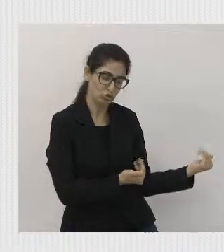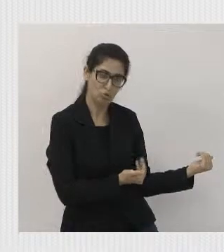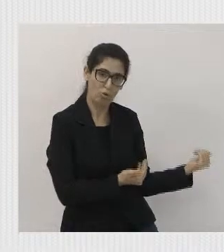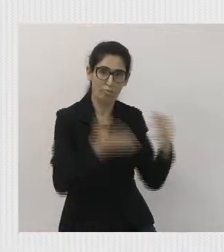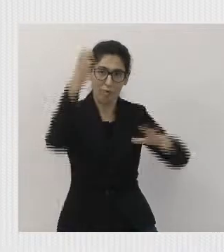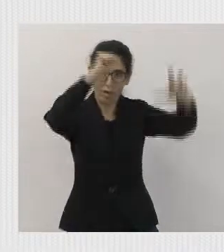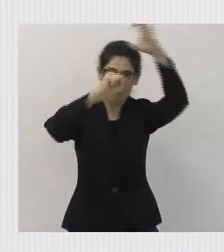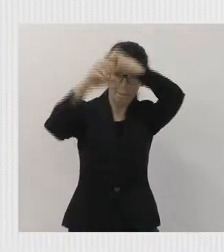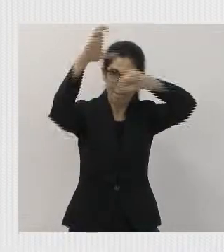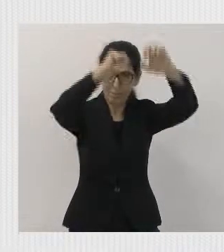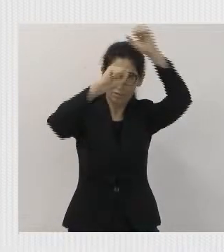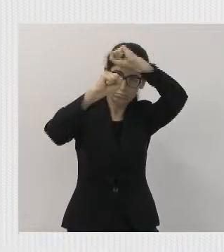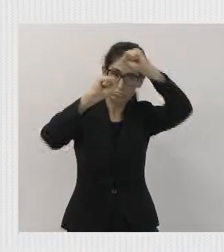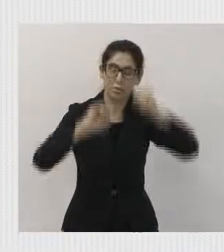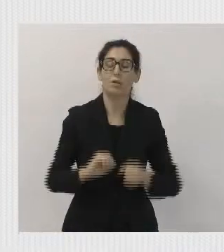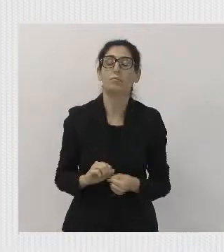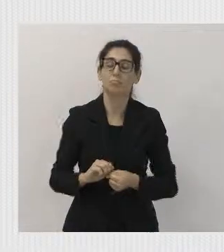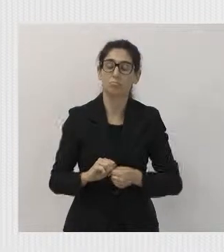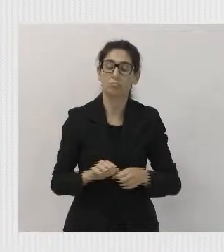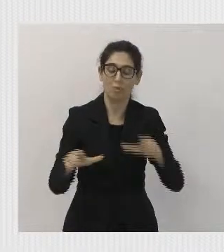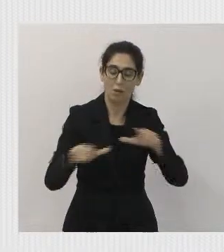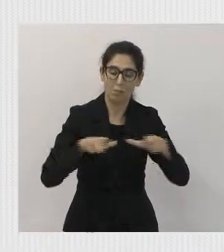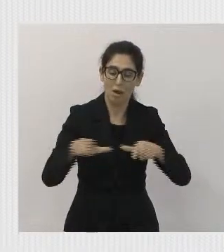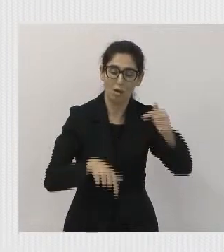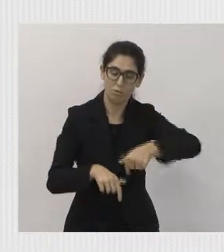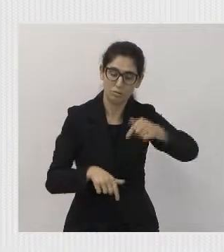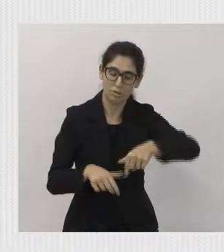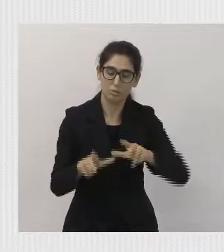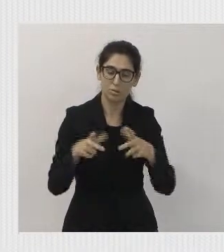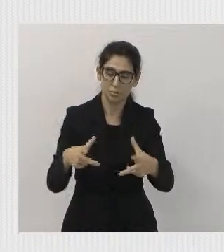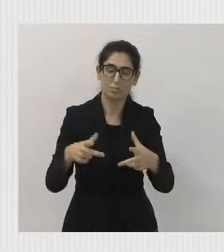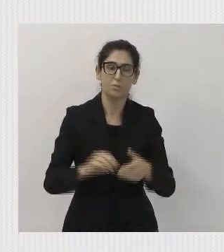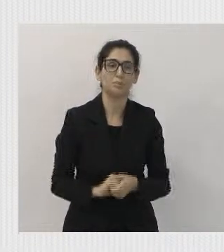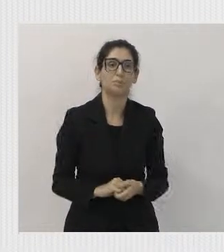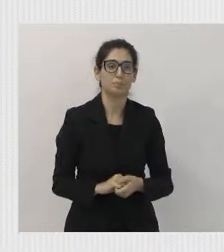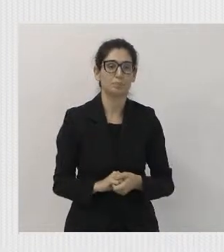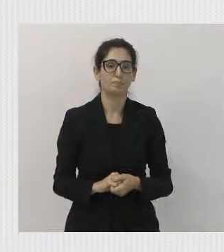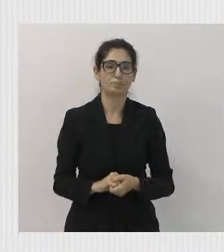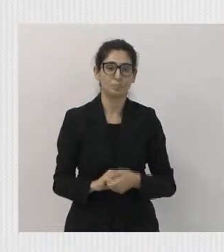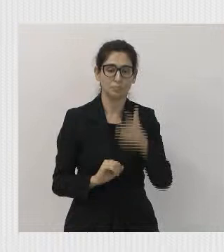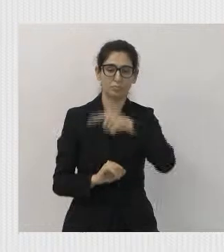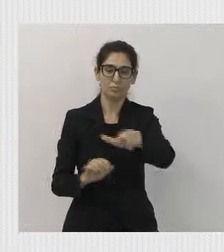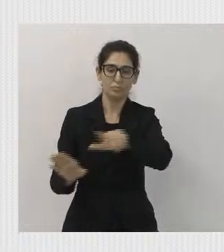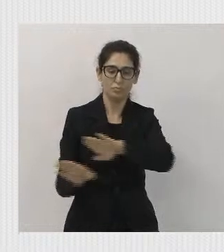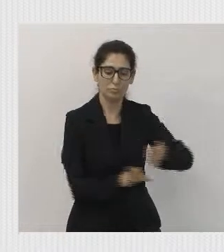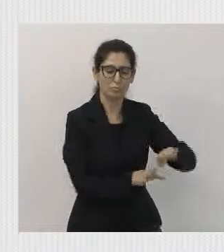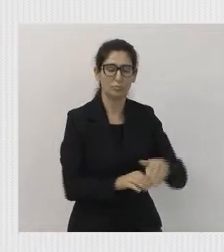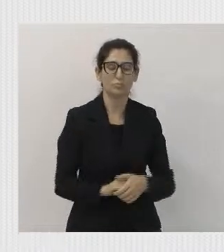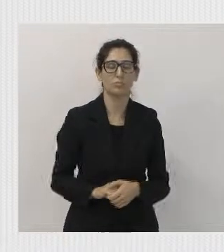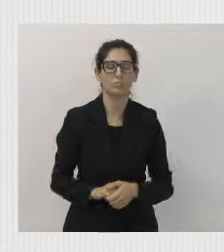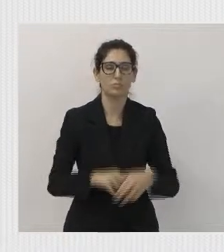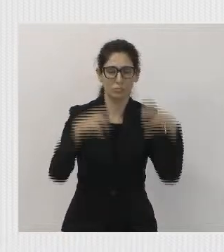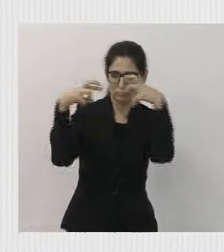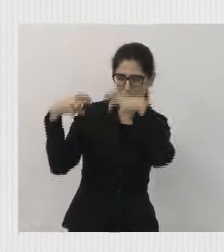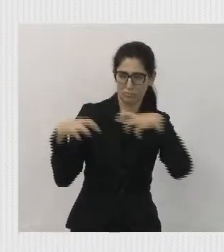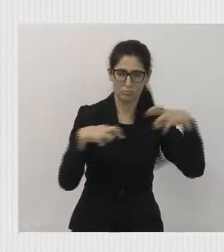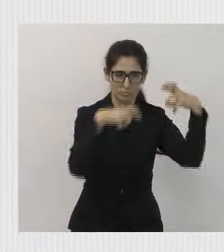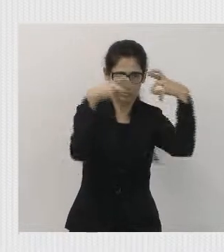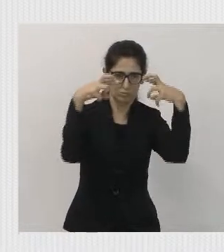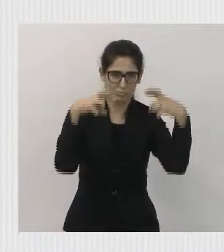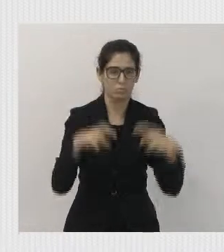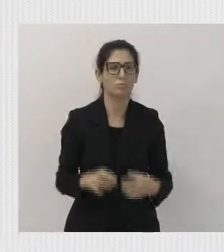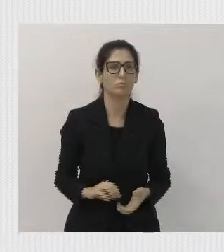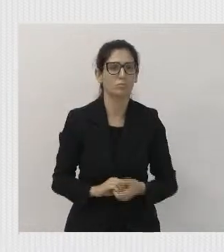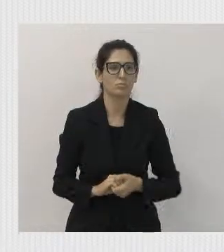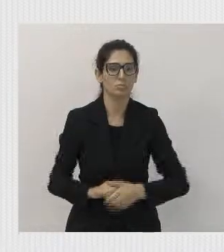na vocação do trabalho desses jovens. Próximo. Aí, fiscalizando os projetos